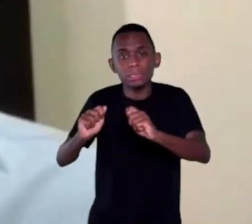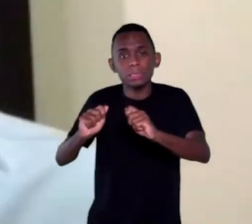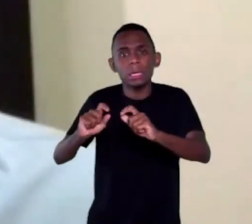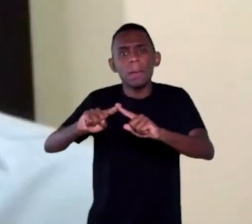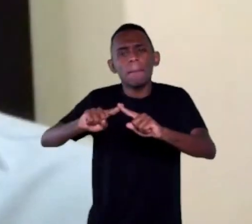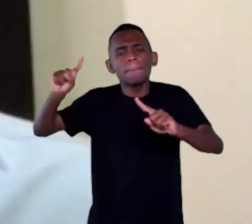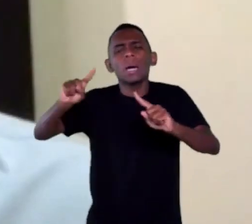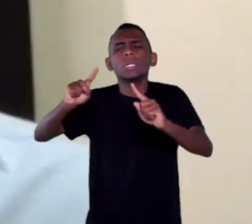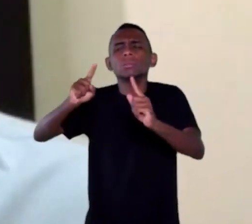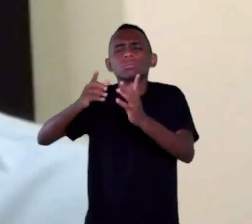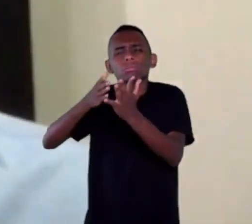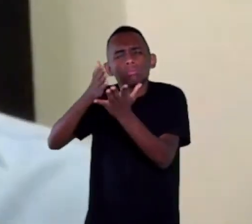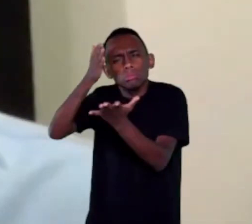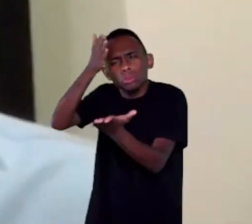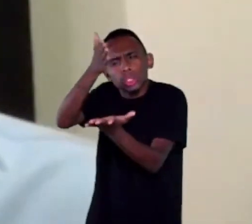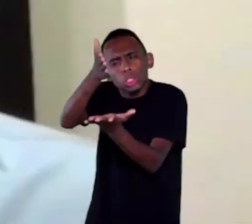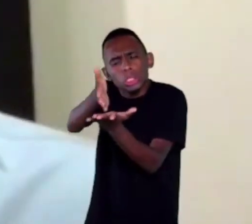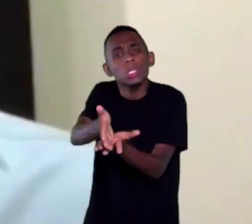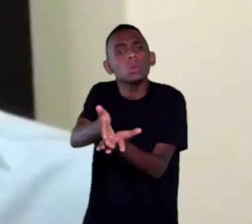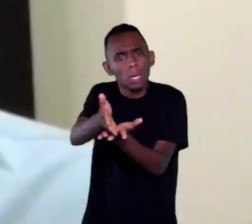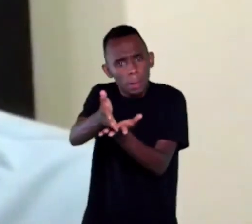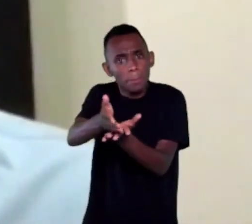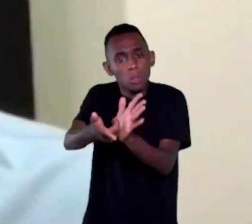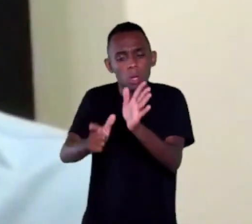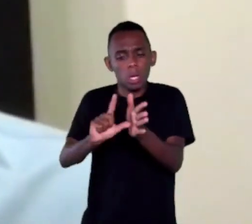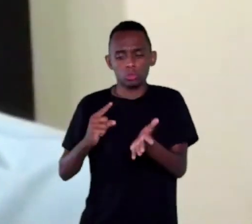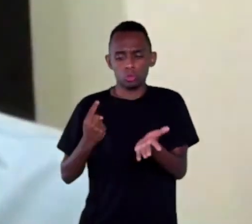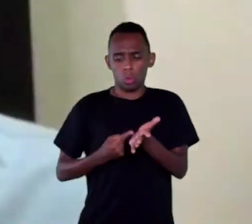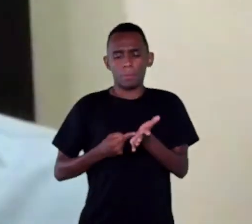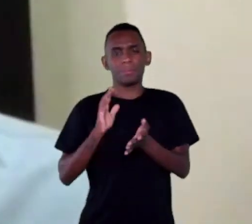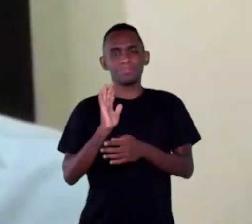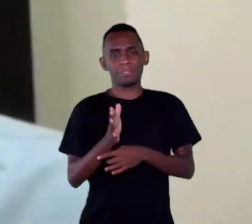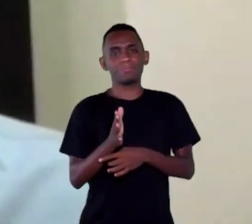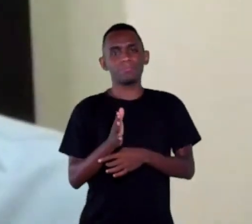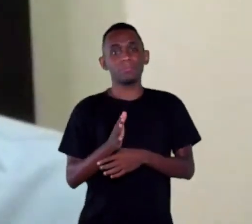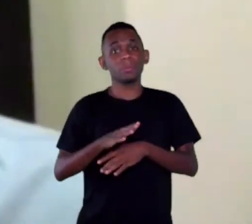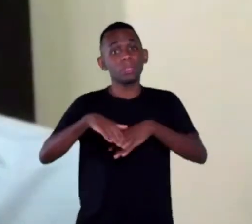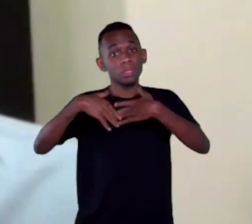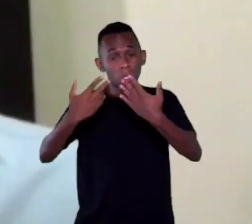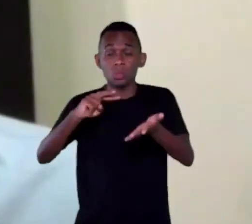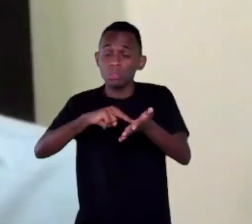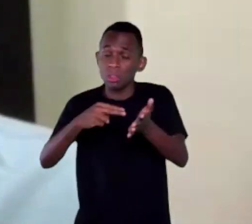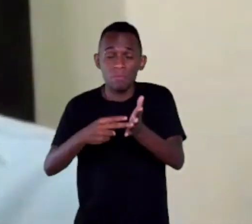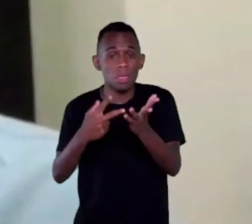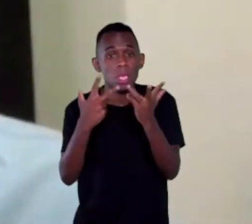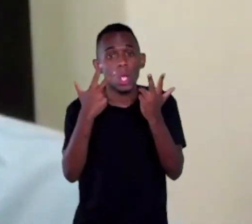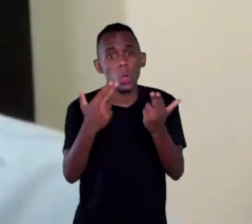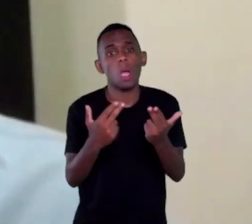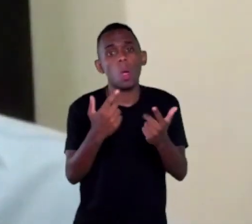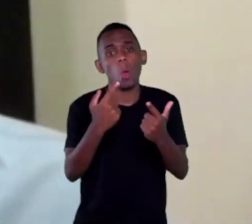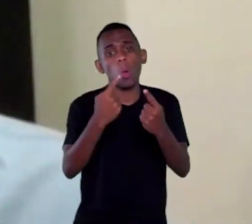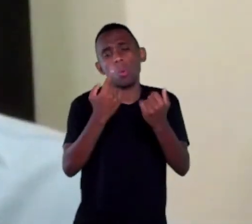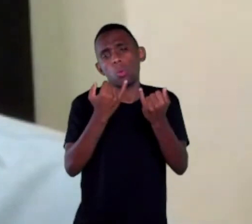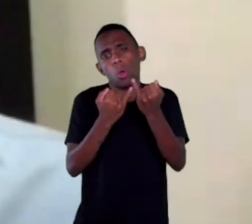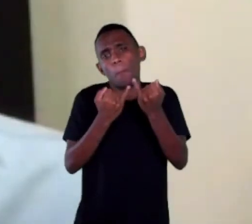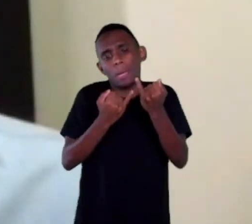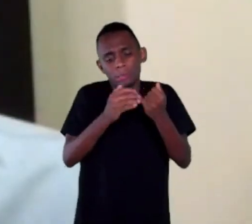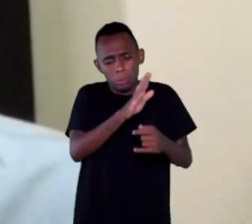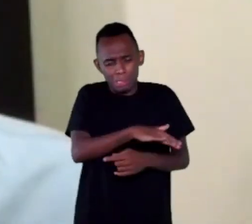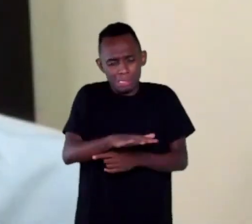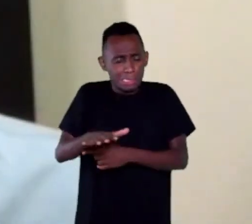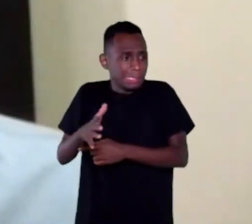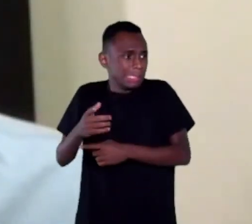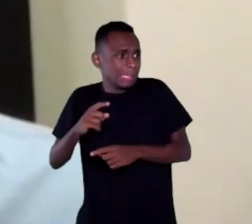caminho que predeterminaram para ele. Assim é uma criança em meio a adultos